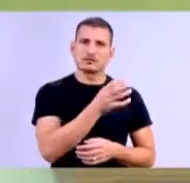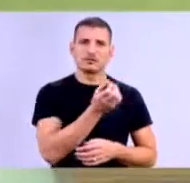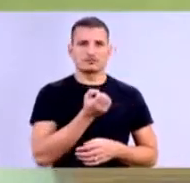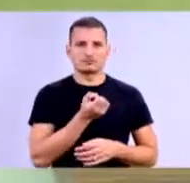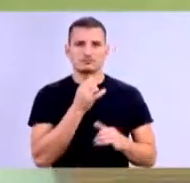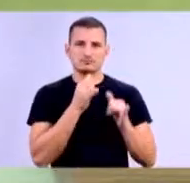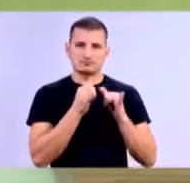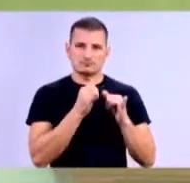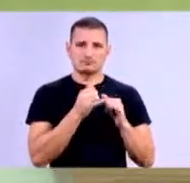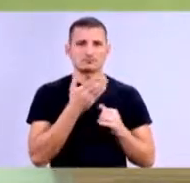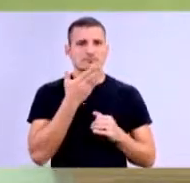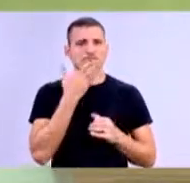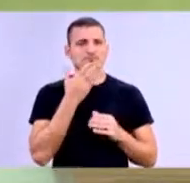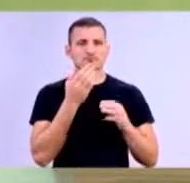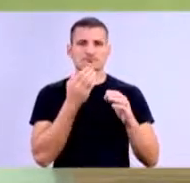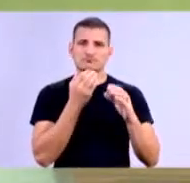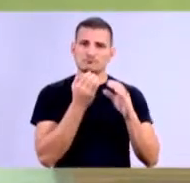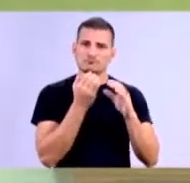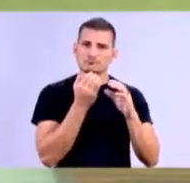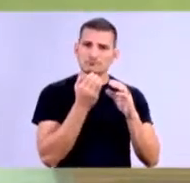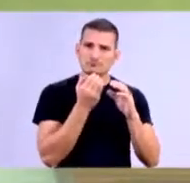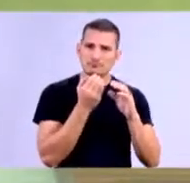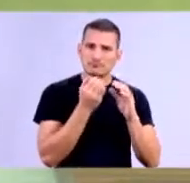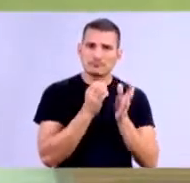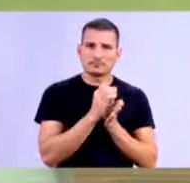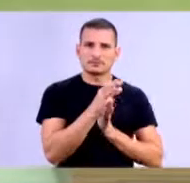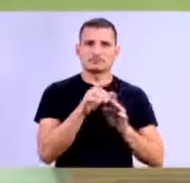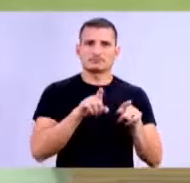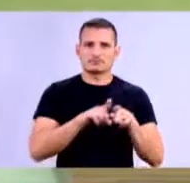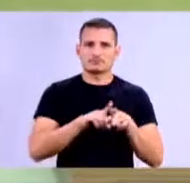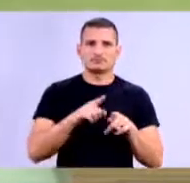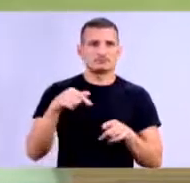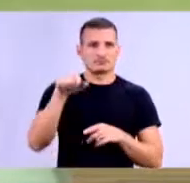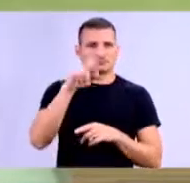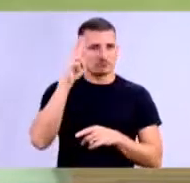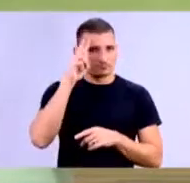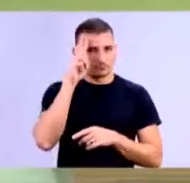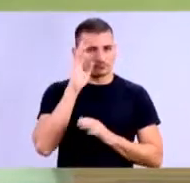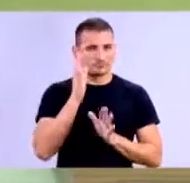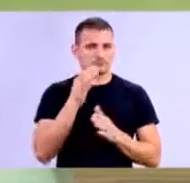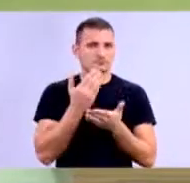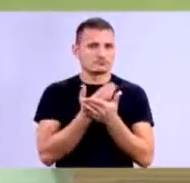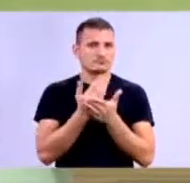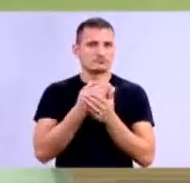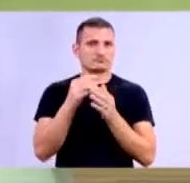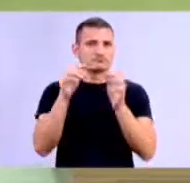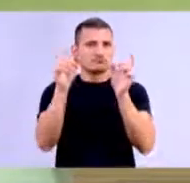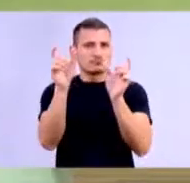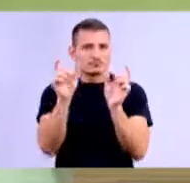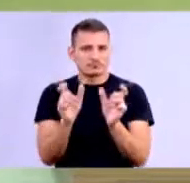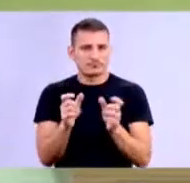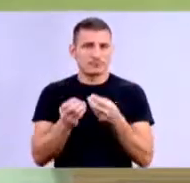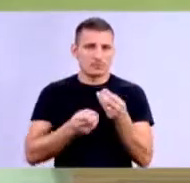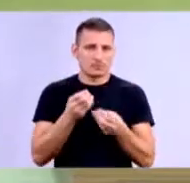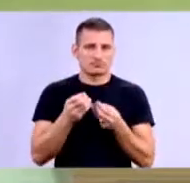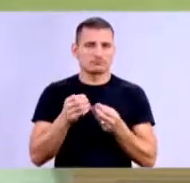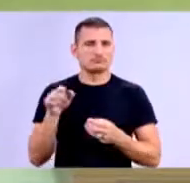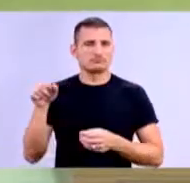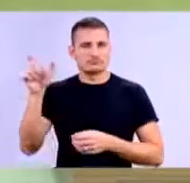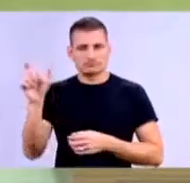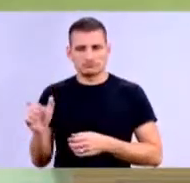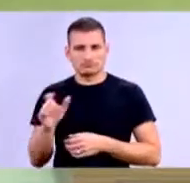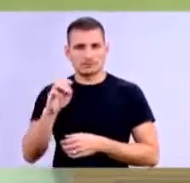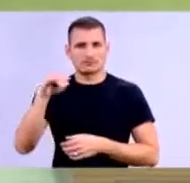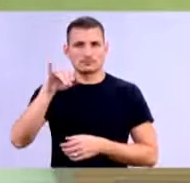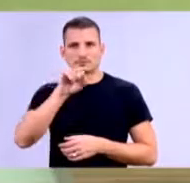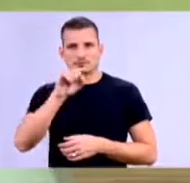mensagem. Lembrando na nossa primeira aula que nós estudamos aqui a estrutura da mensagem, né? Então você tem o emissor, mensagem e receptor.